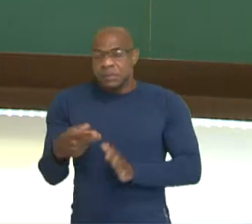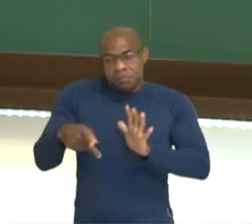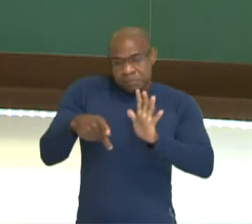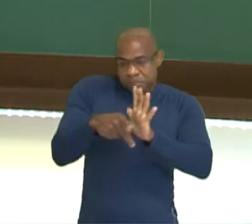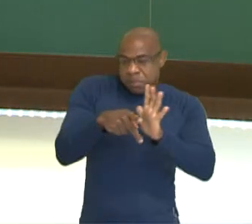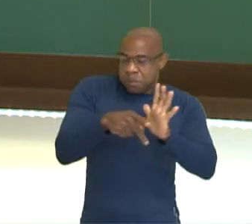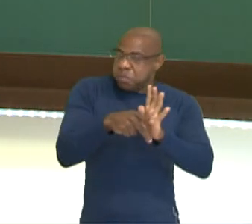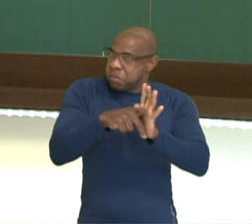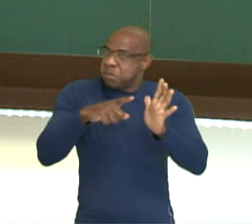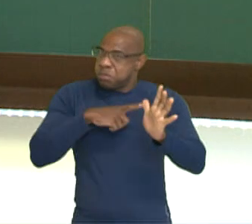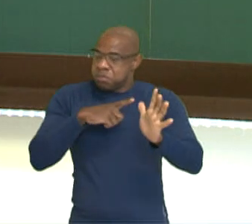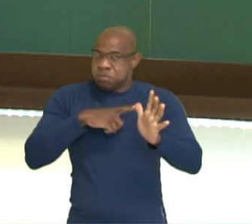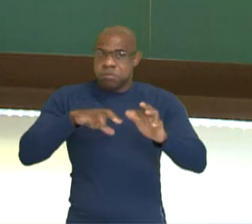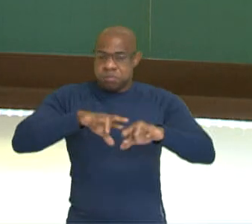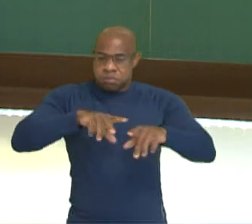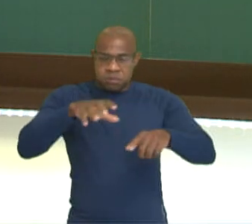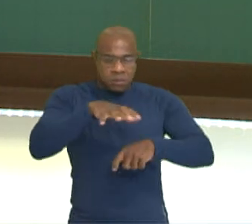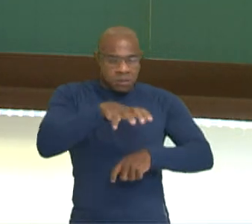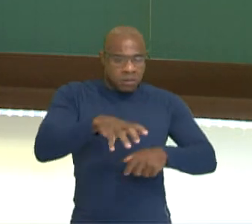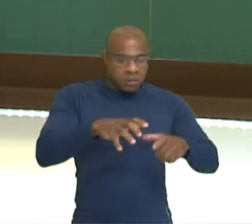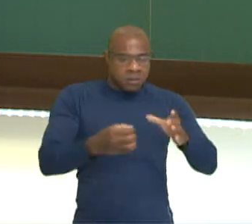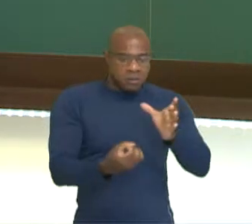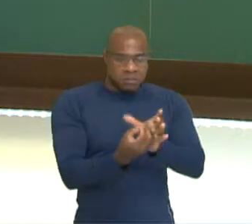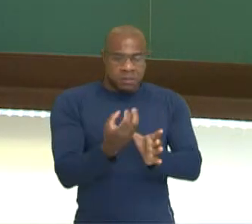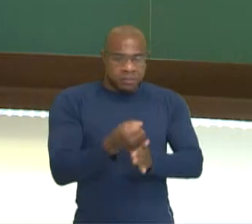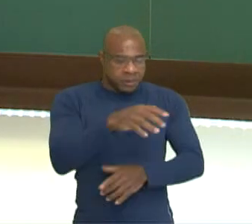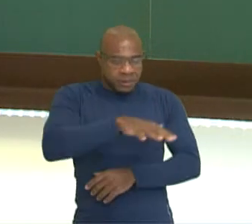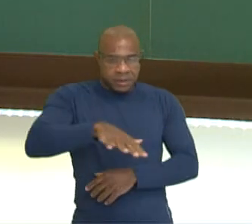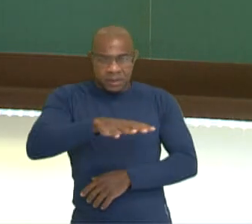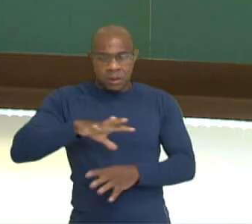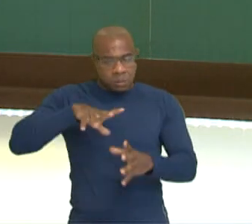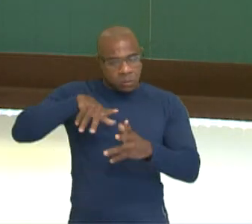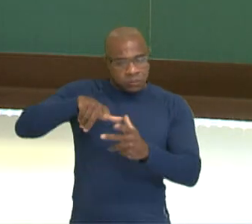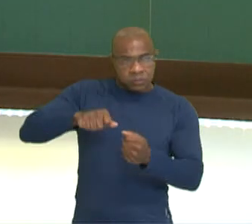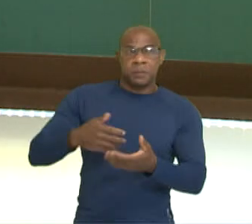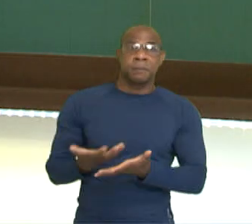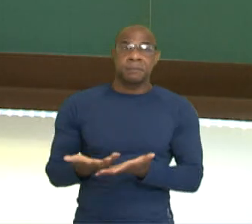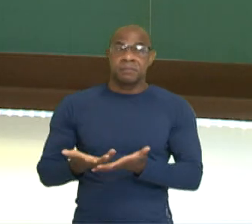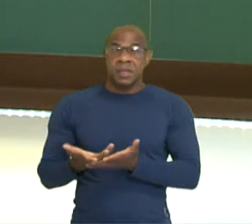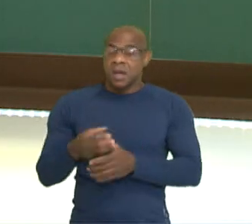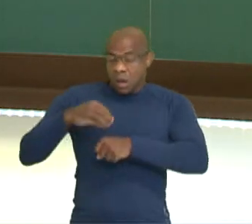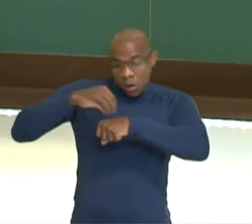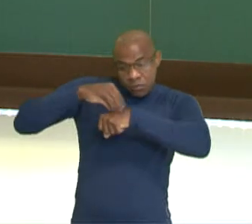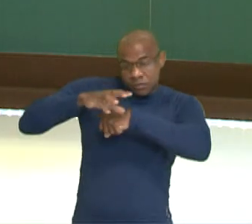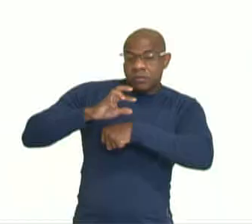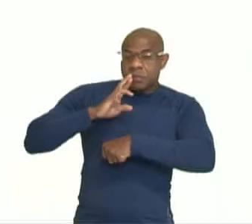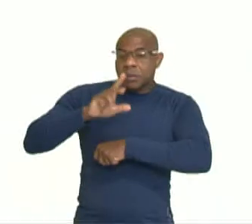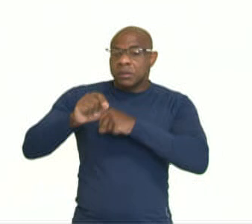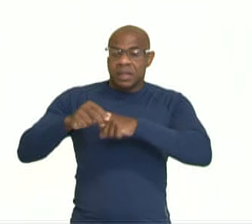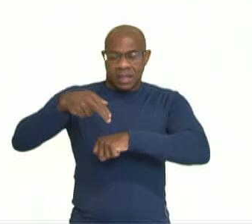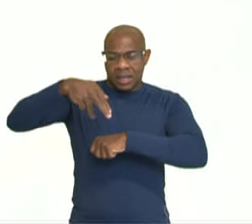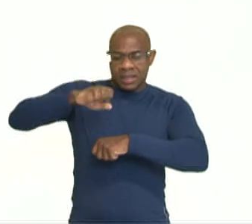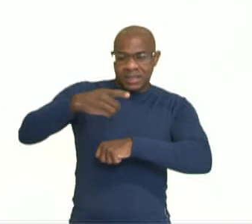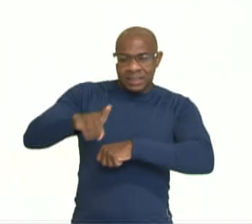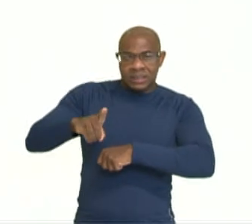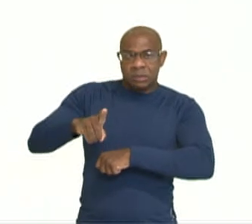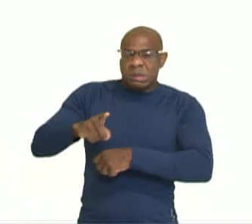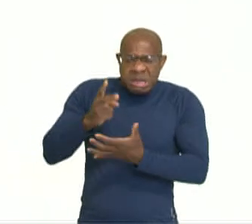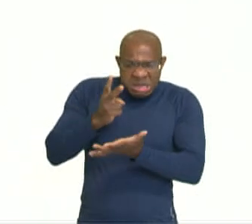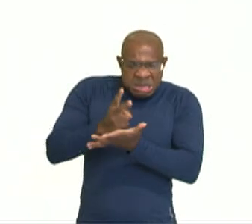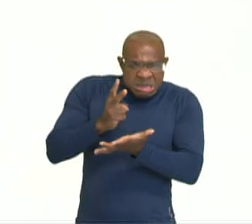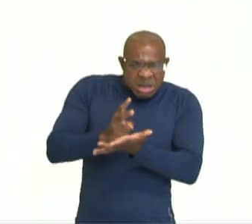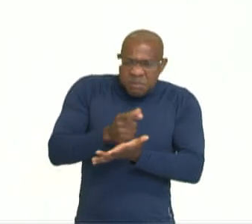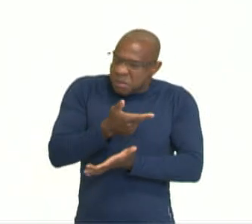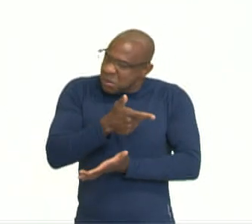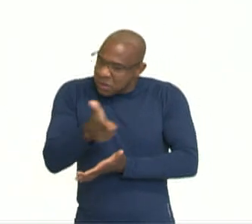especificidades da regionalização mundial. E, como uma sugestão, coloco que a nação nem sempre ela